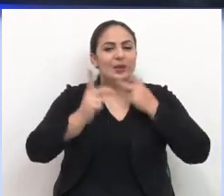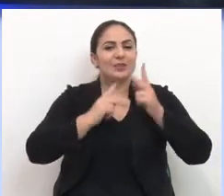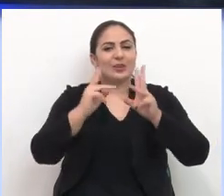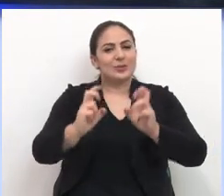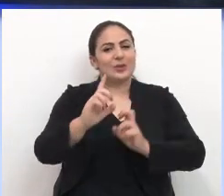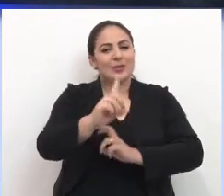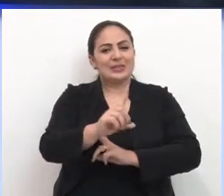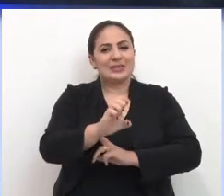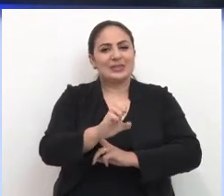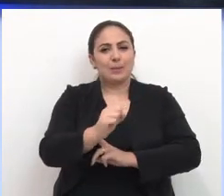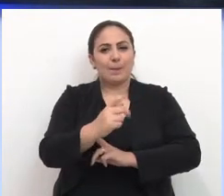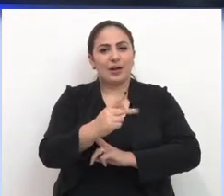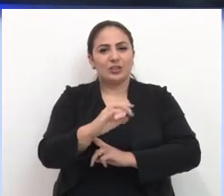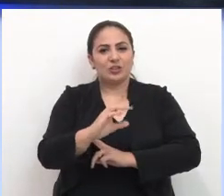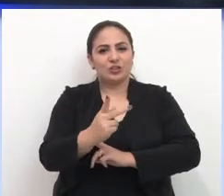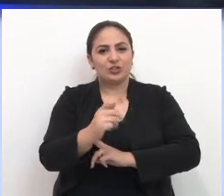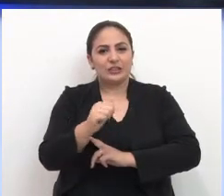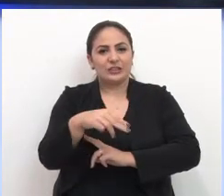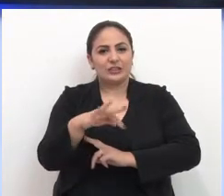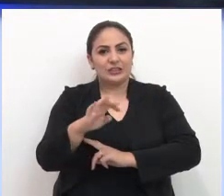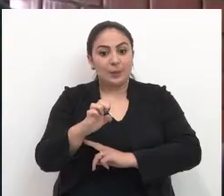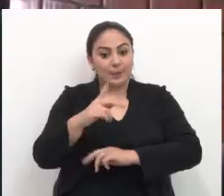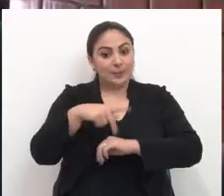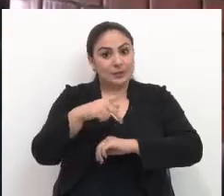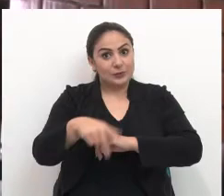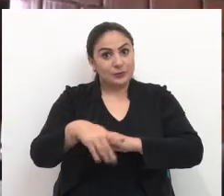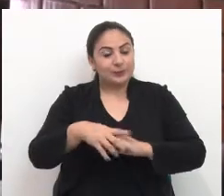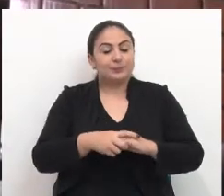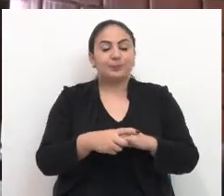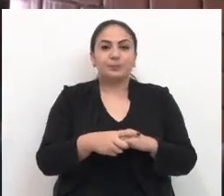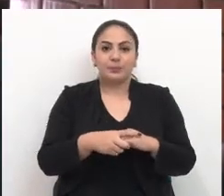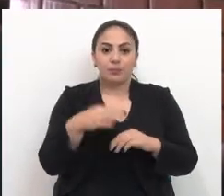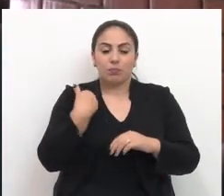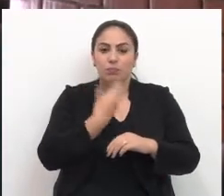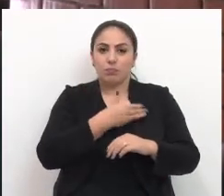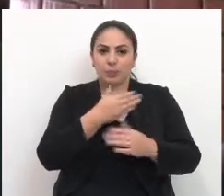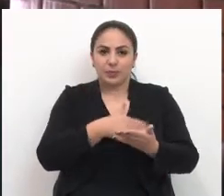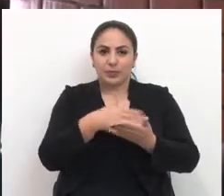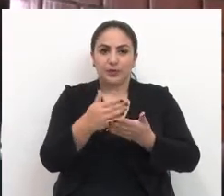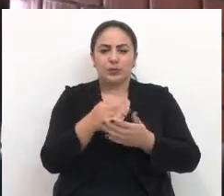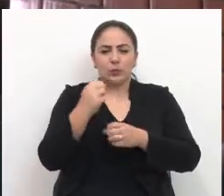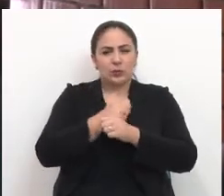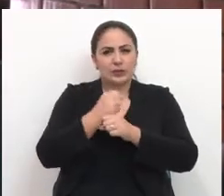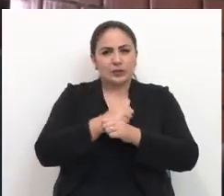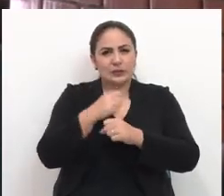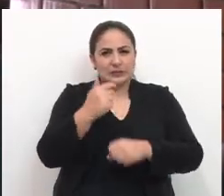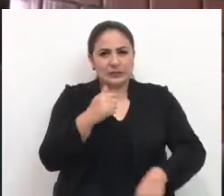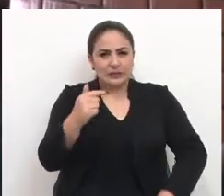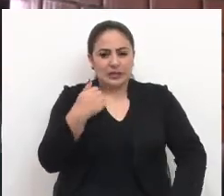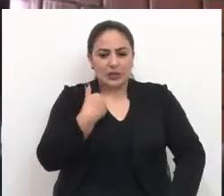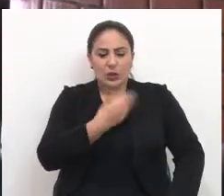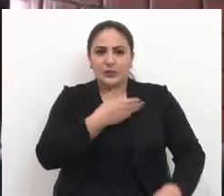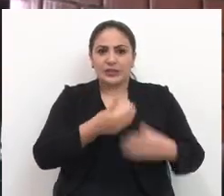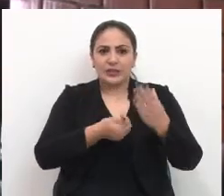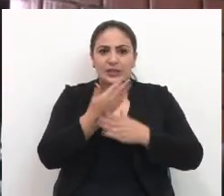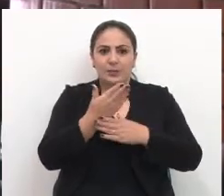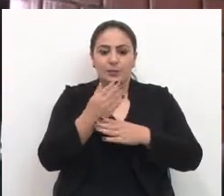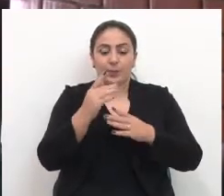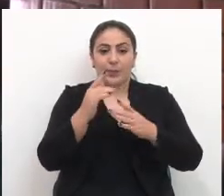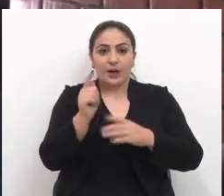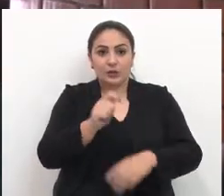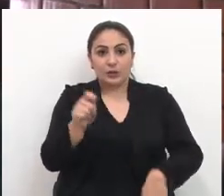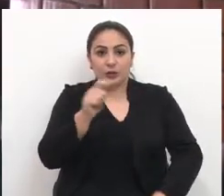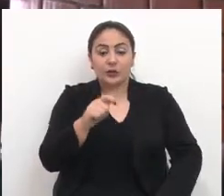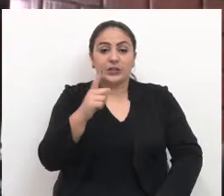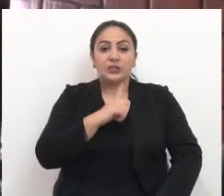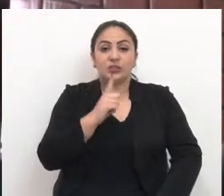os despachantes aqui de Passo Fundo. Nós começamos nos anos 77, nós criamos uma